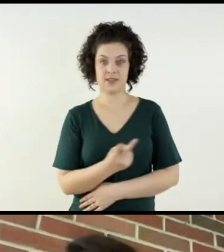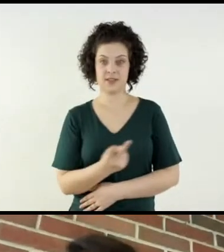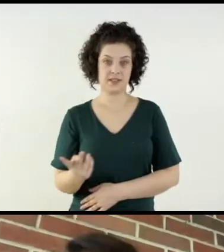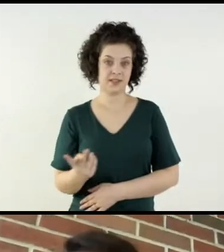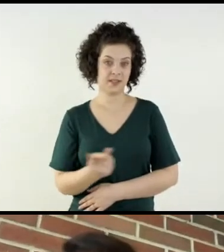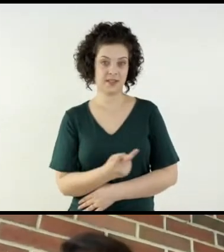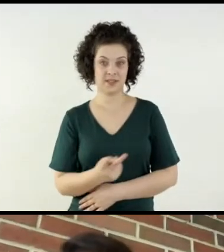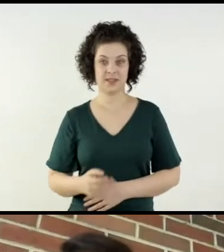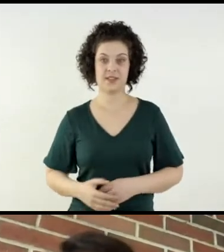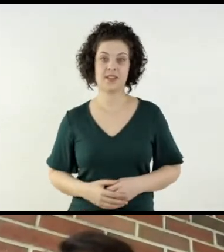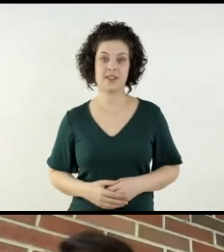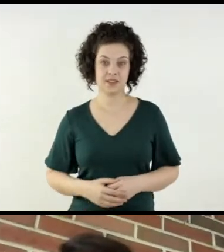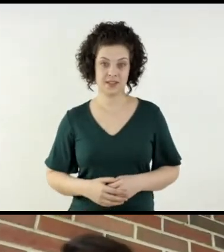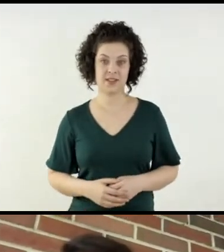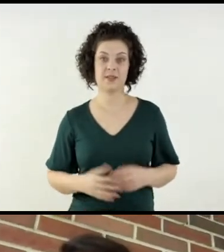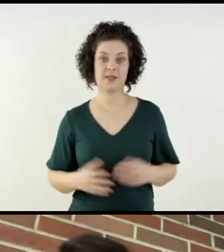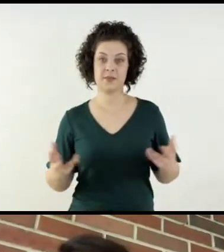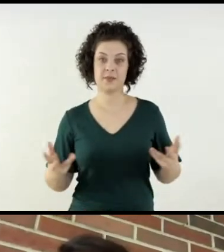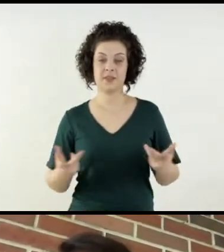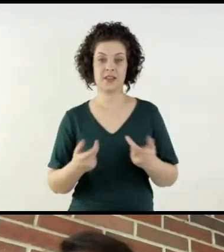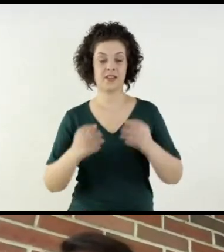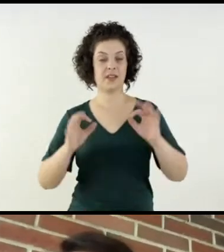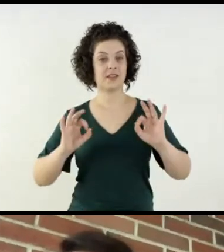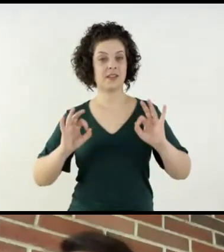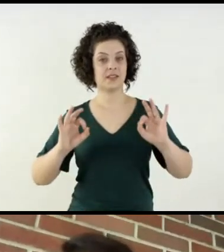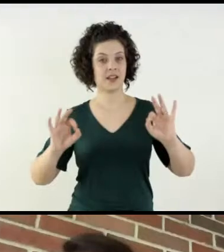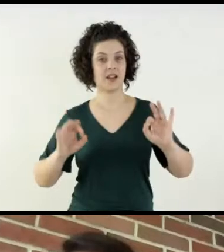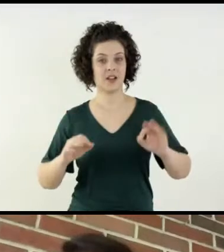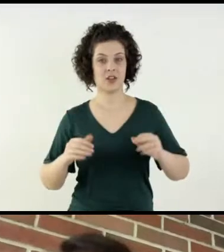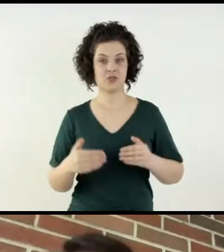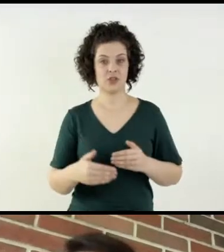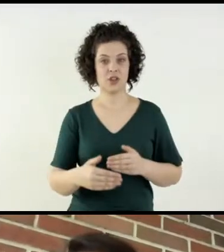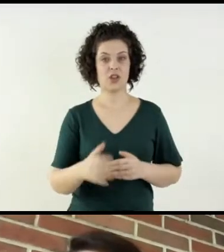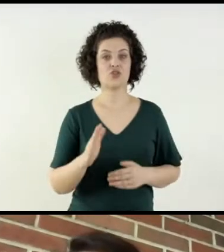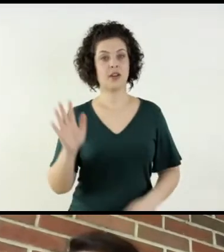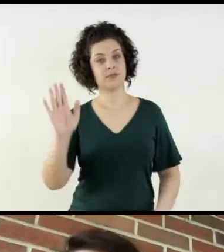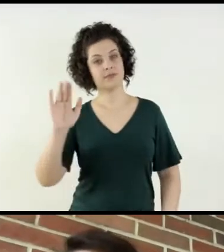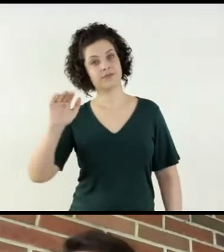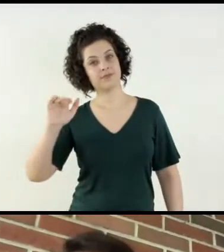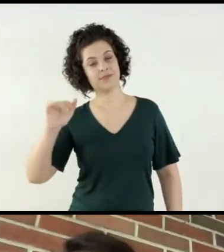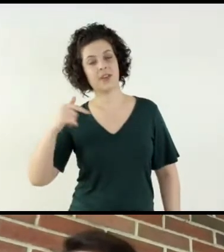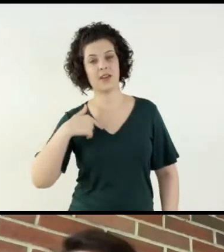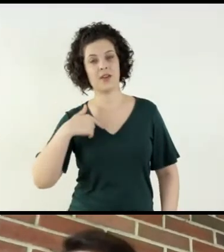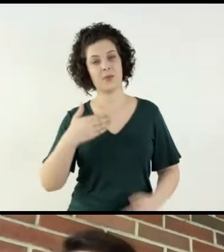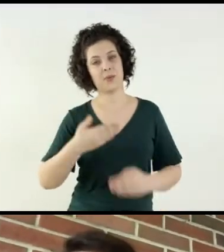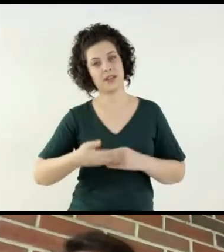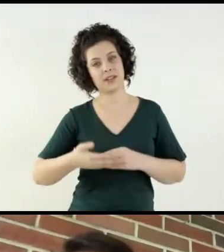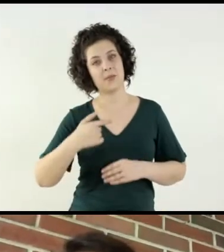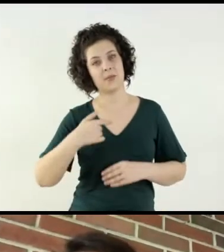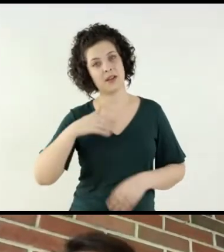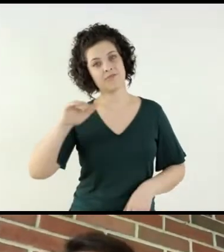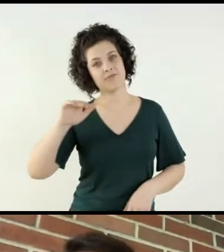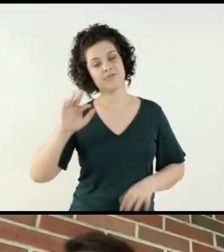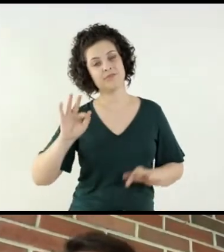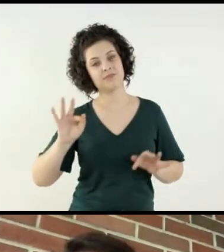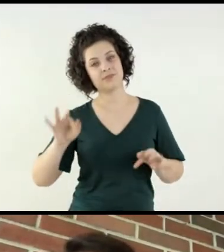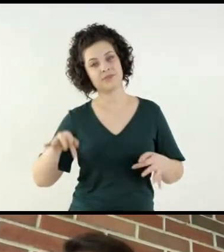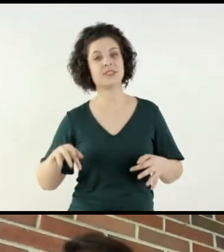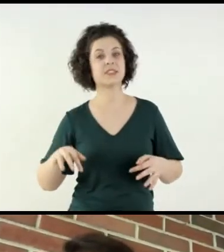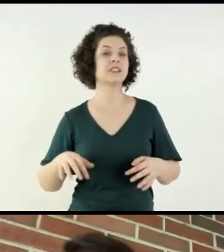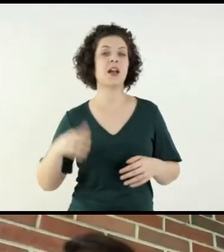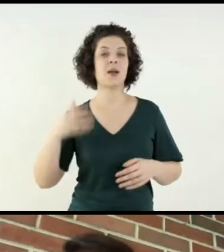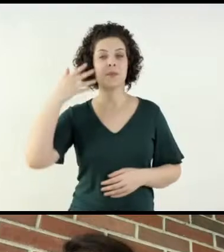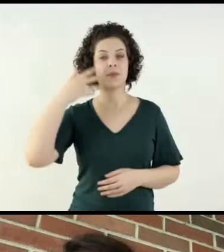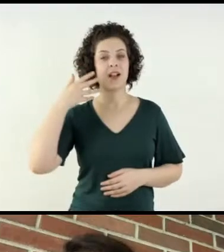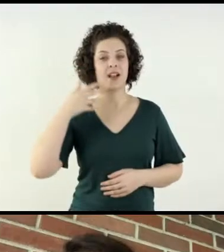serem excelentes convidados. Vocês já se adiantaram e se despediram. Eu ia entrar justamente para começar a encerrar a mesa. Agradecer